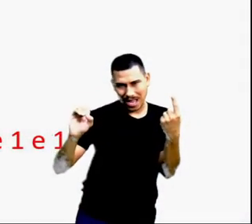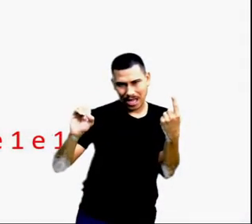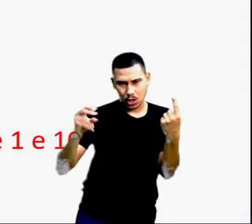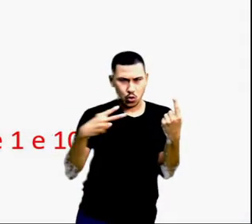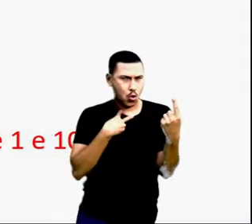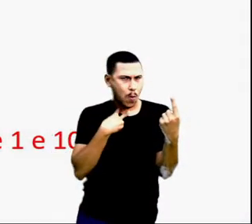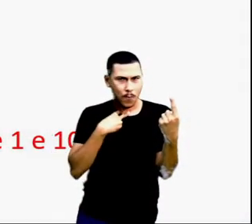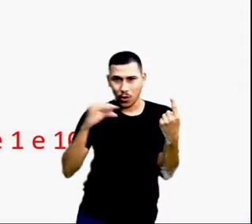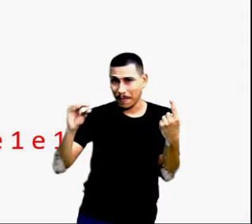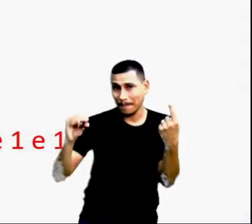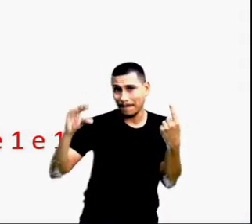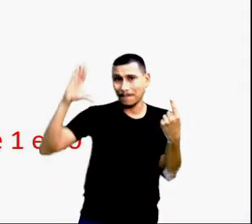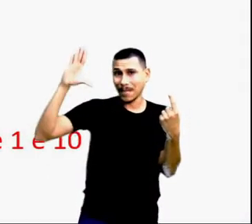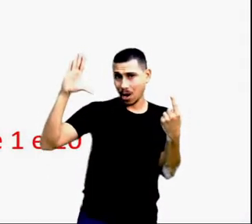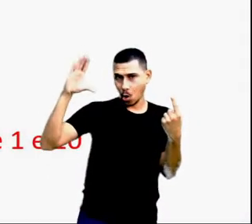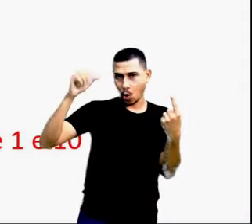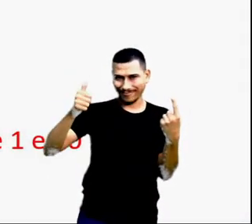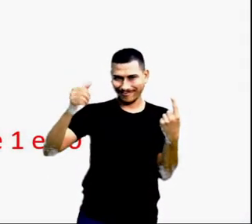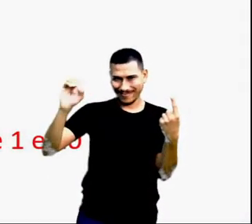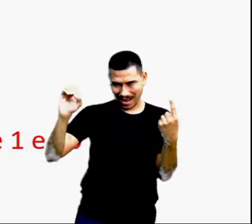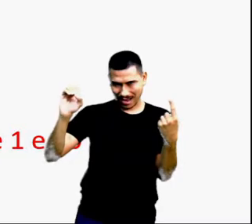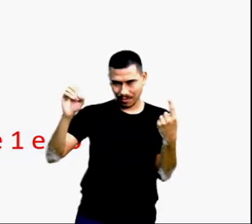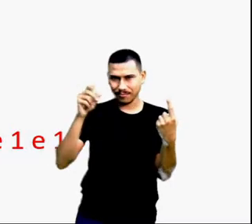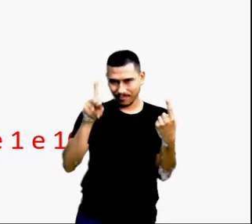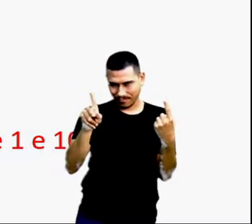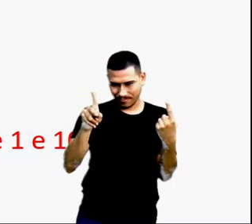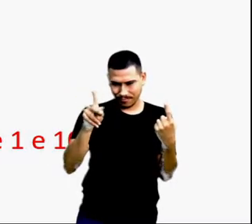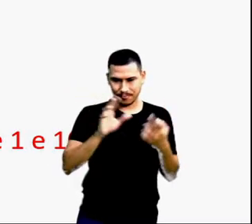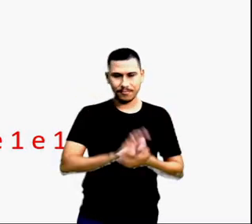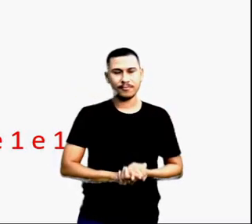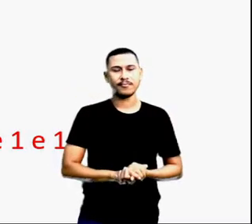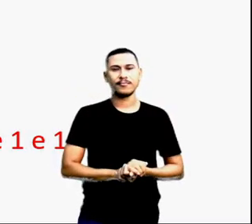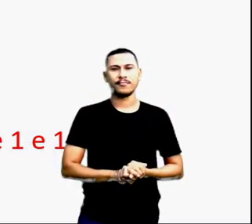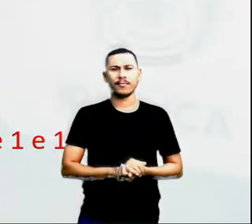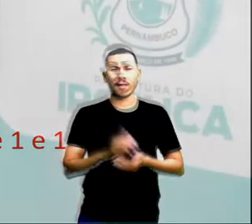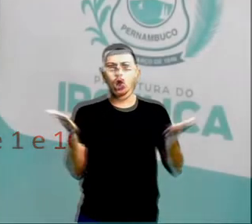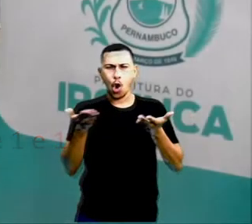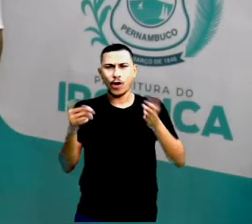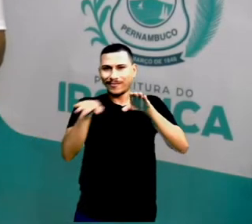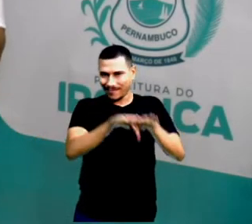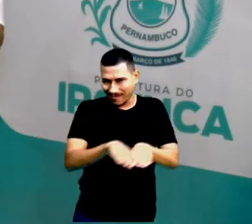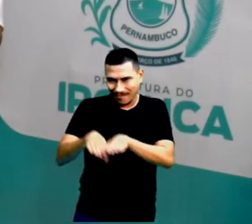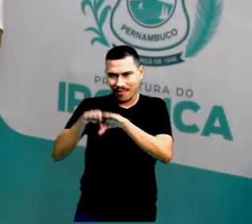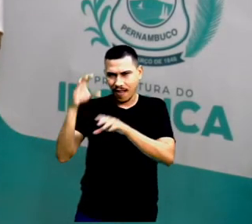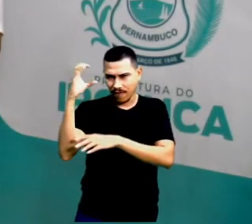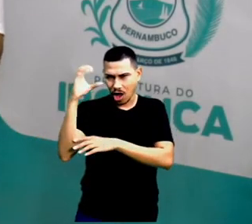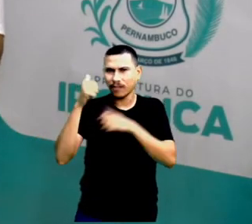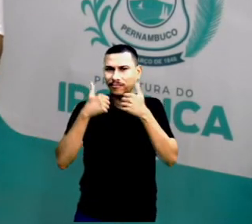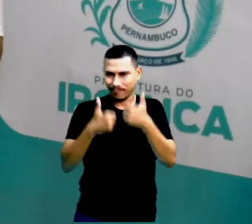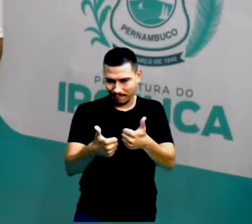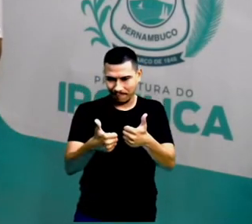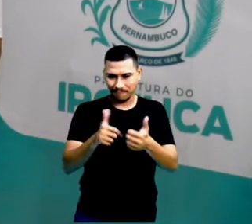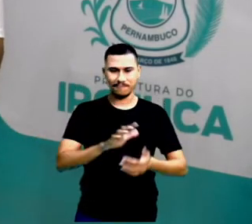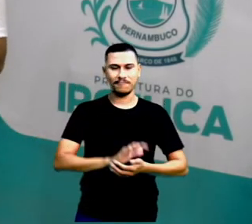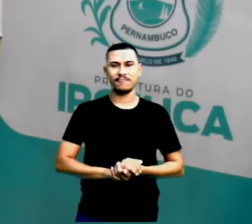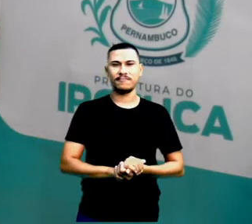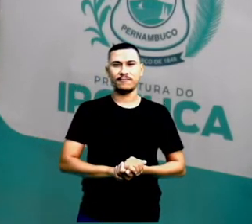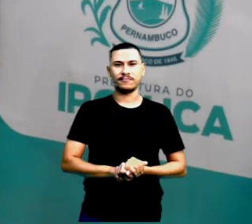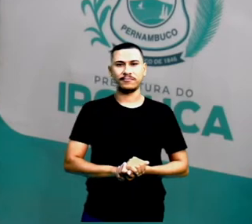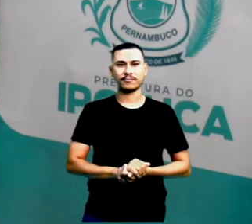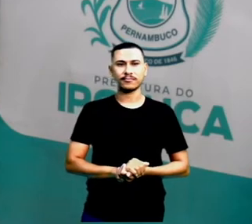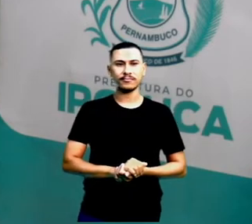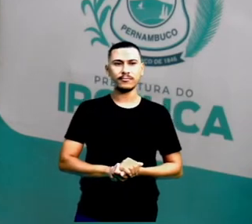10 não pode ser maior que der ok agora eles estão escrito em notação científica estão